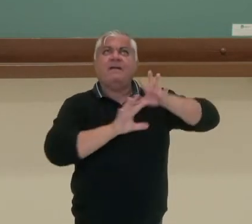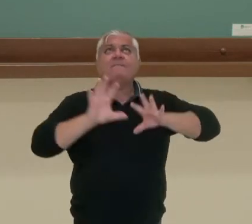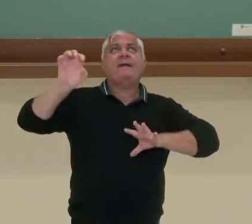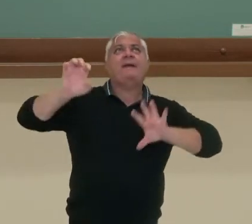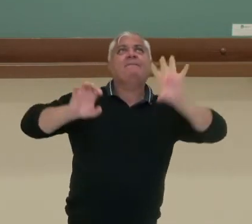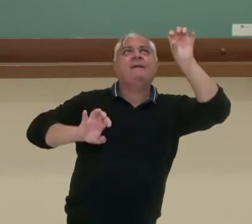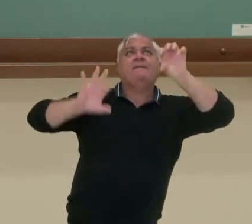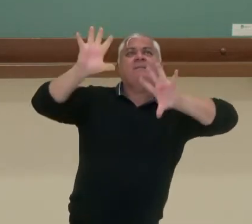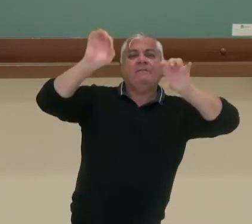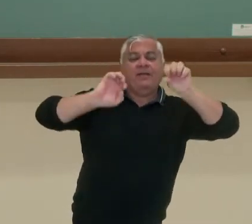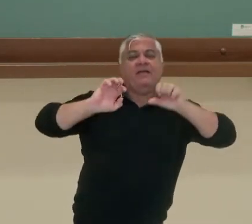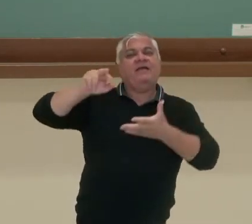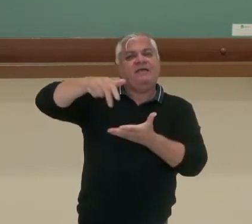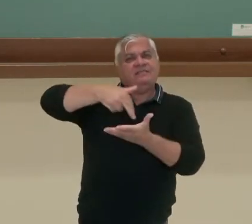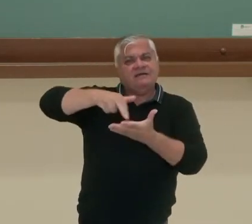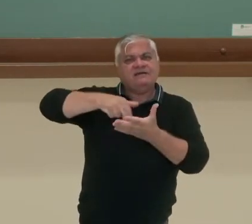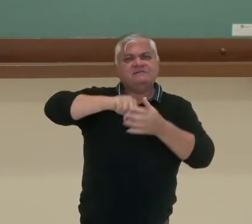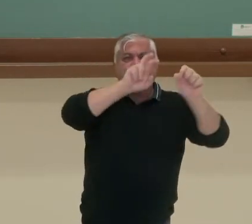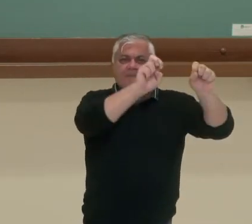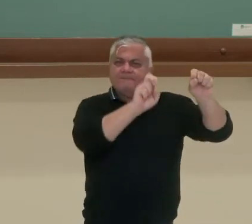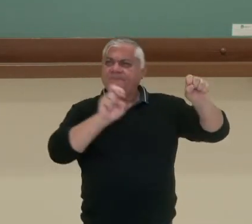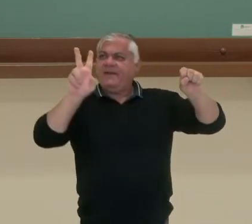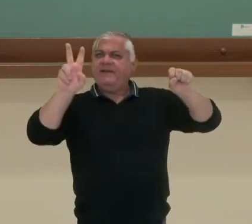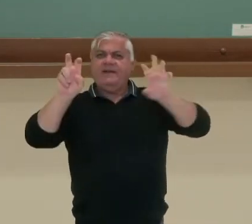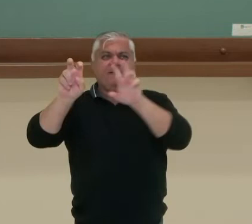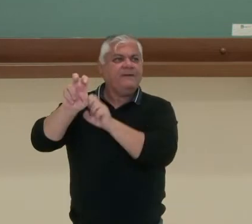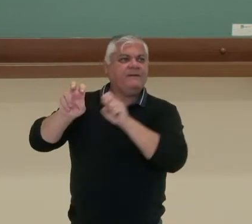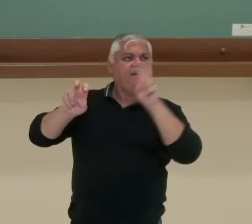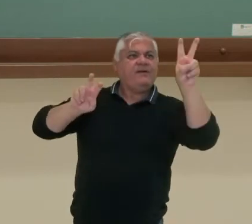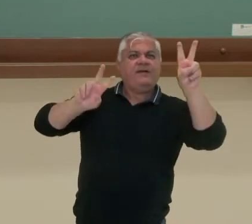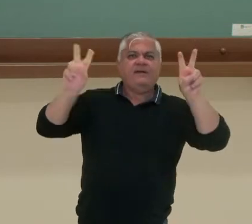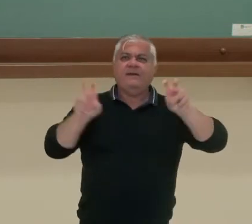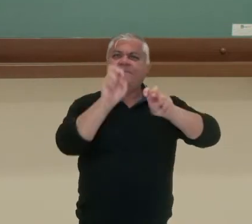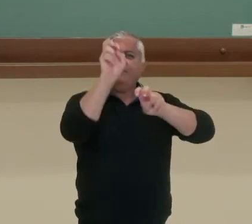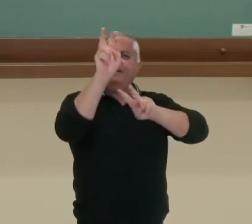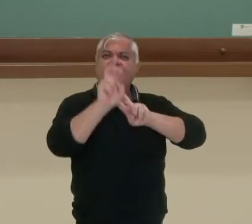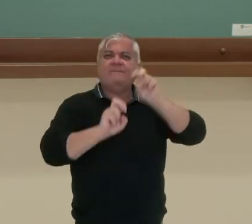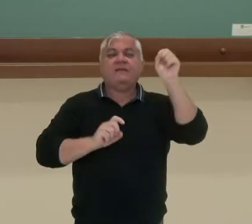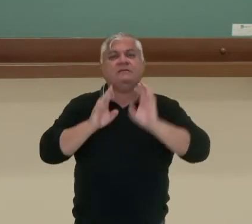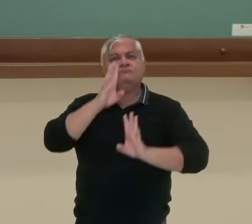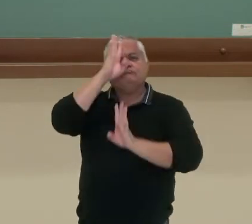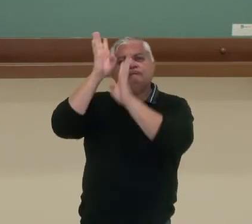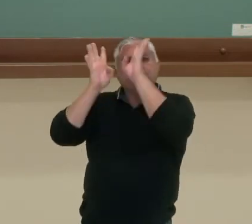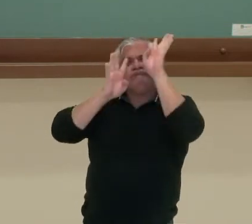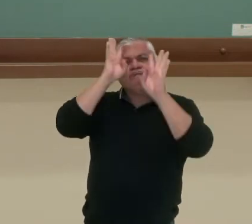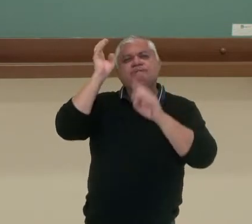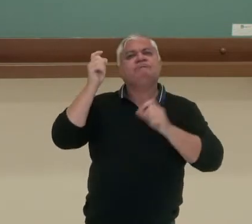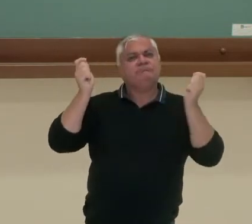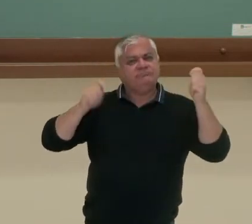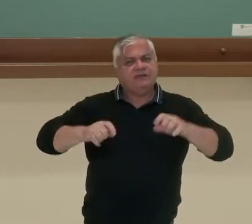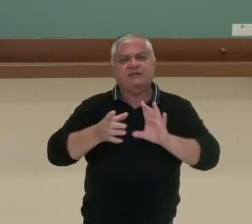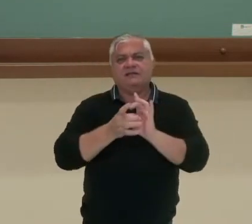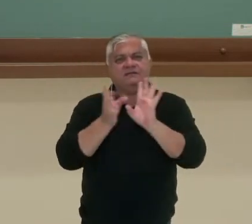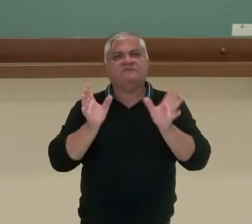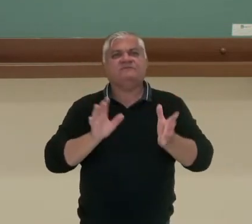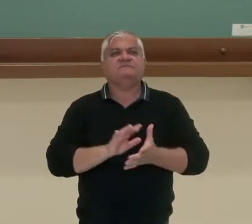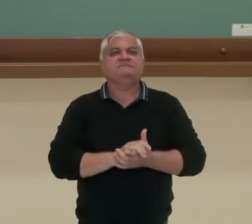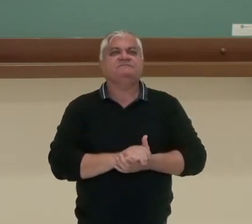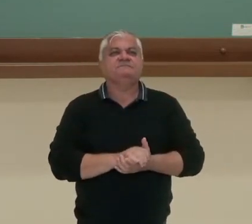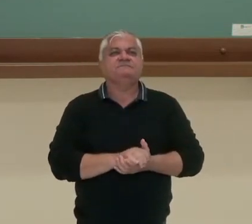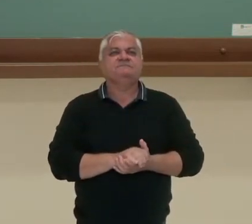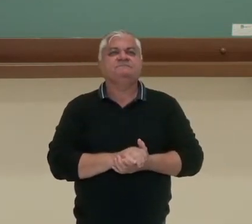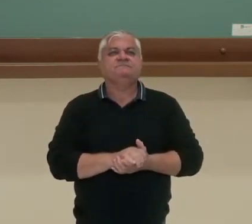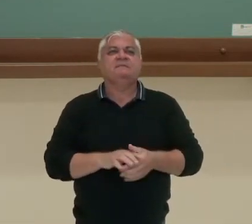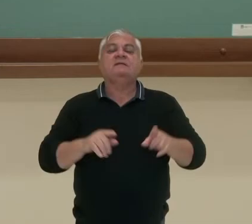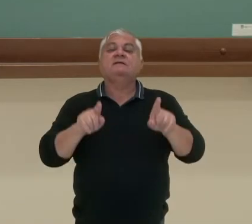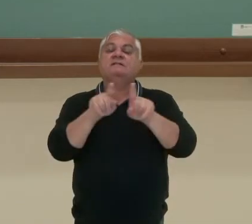fazem as escalas, eles pulam de um lado ao outro e eles têm a chance de fazer inovações e improvisações nesse momento, certo? E nós